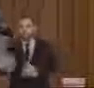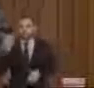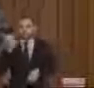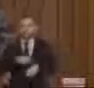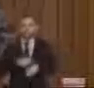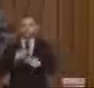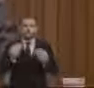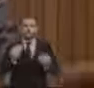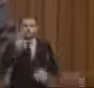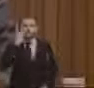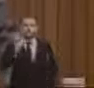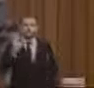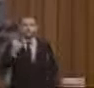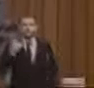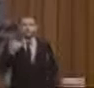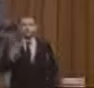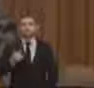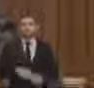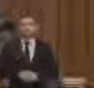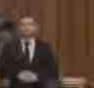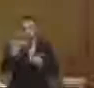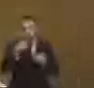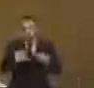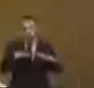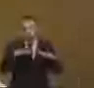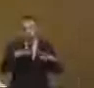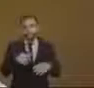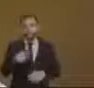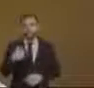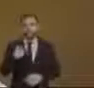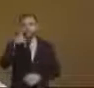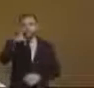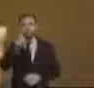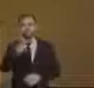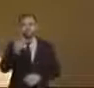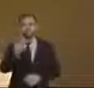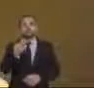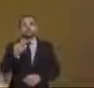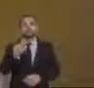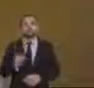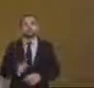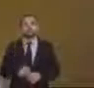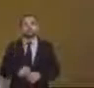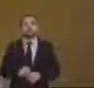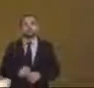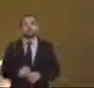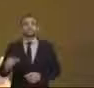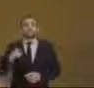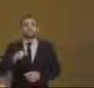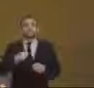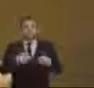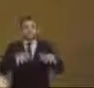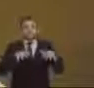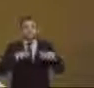O deputado Hélio Soares, a parte. O que nos chama a atenção, deputado Vinícius, é que logo depois desse